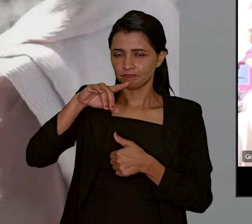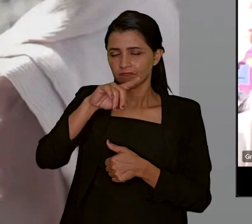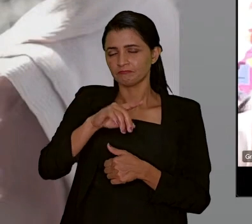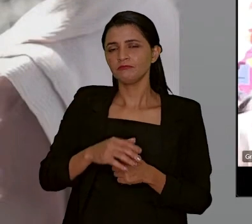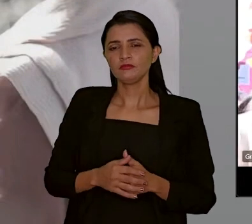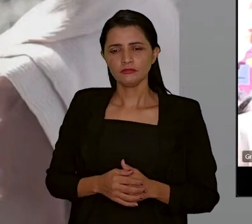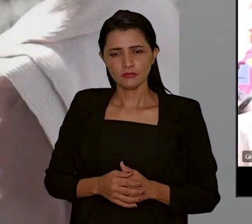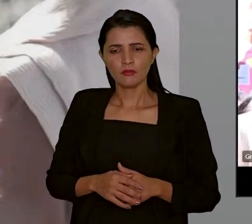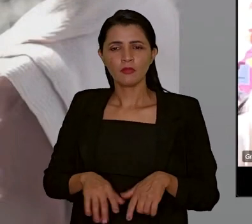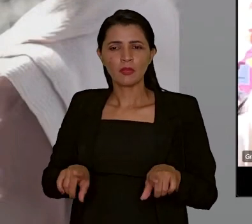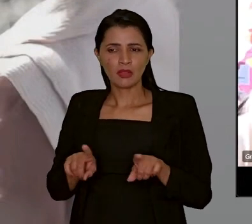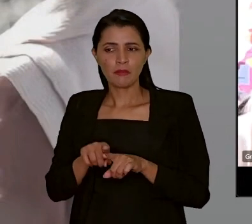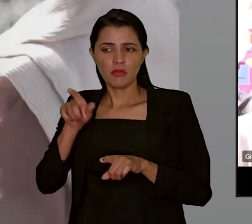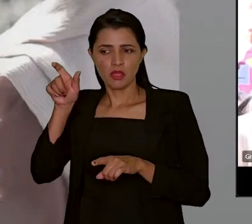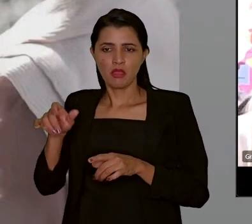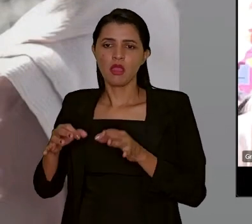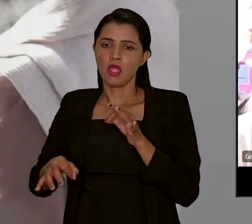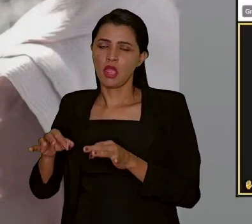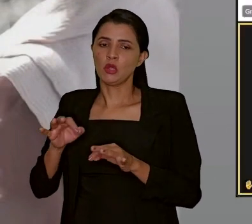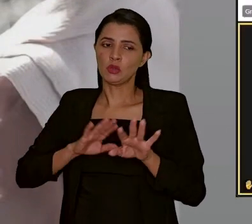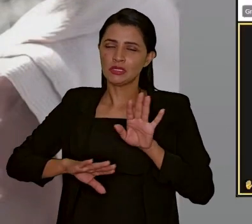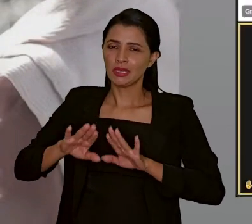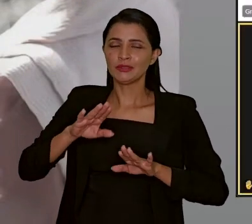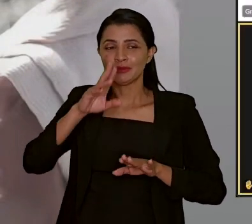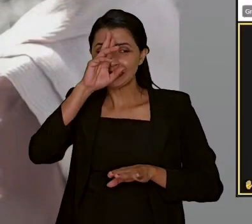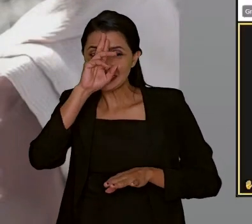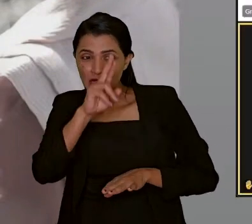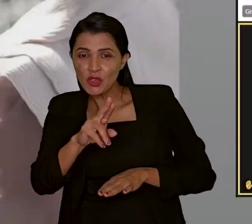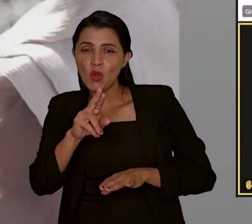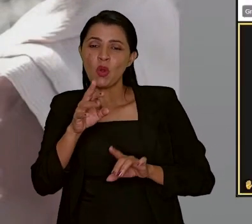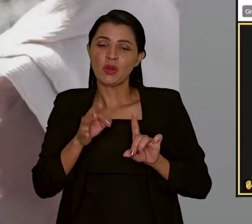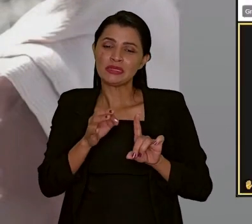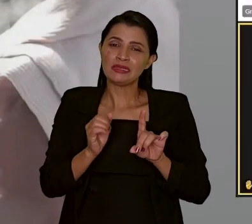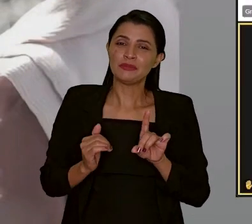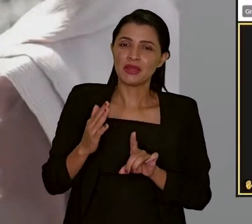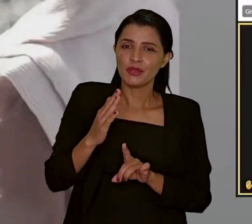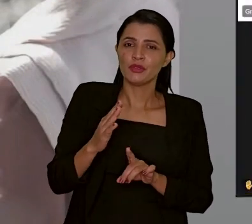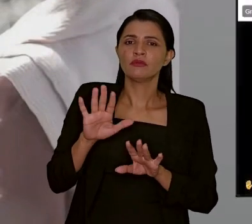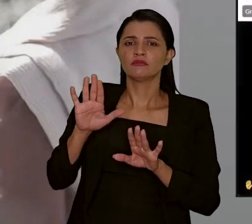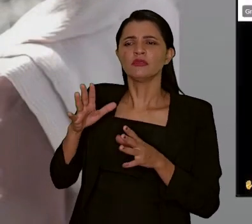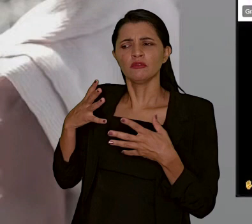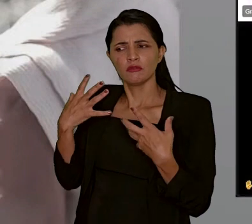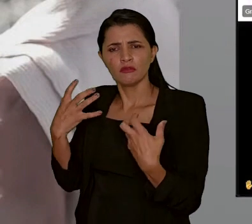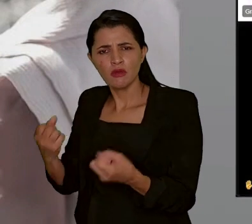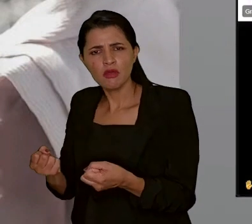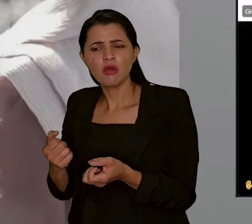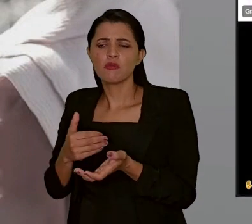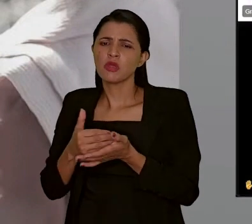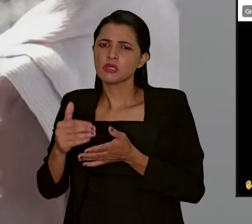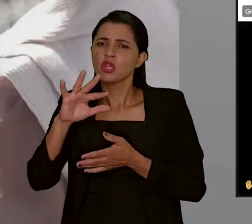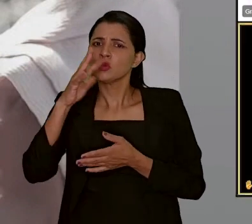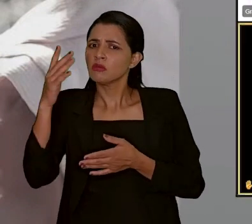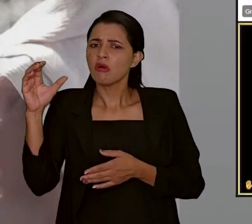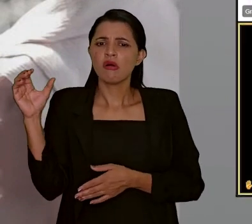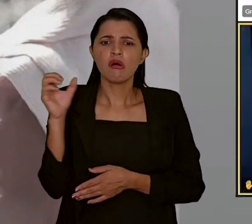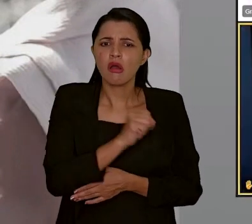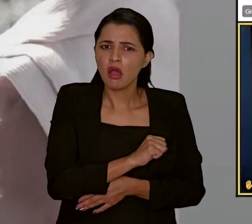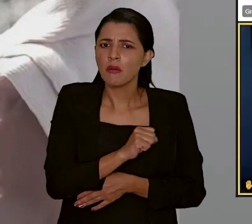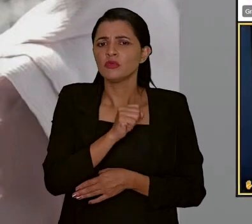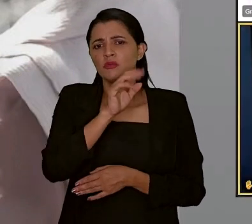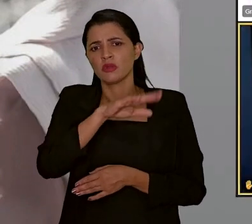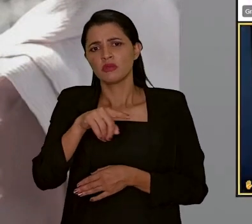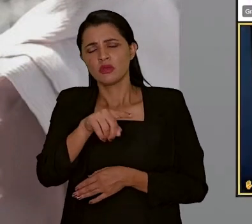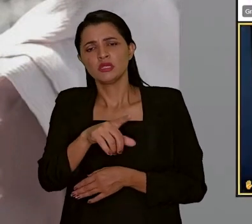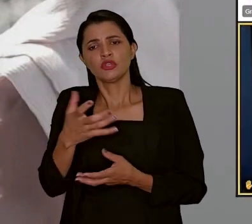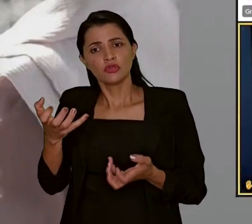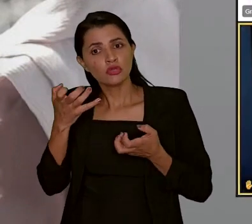também a colega com todo cuidado, senhor desembargador, eu disse, não, vamos partir para a solução o mais rápido possível, para que nós